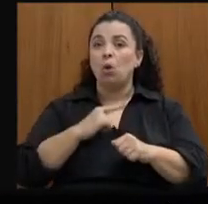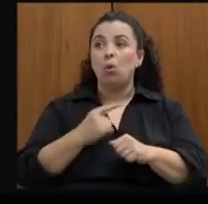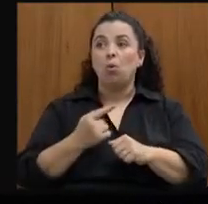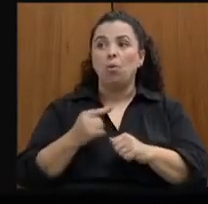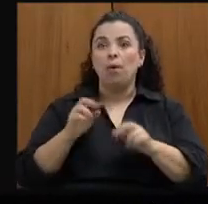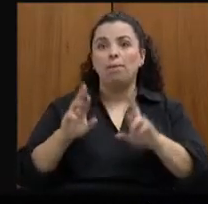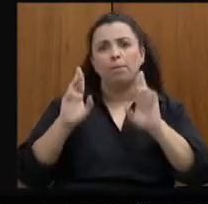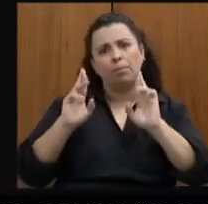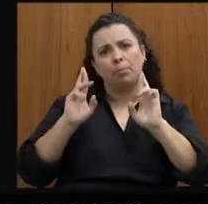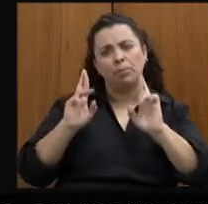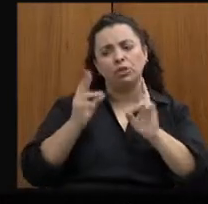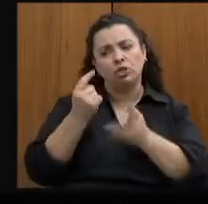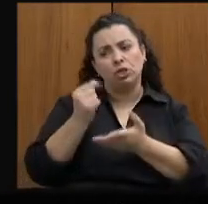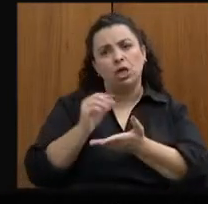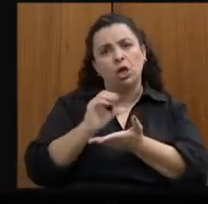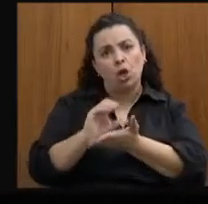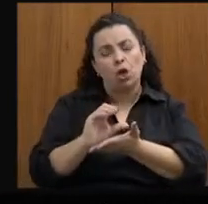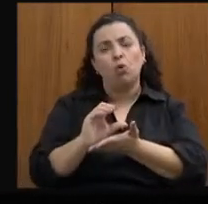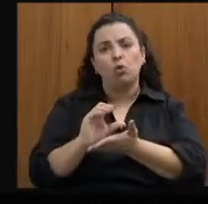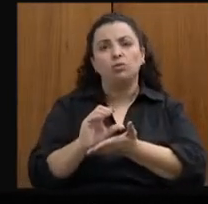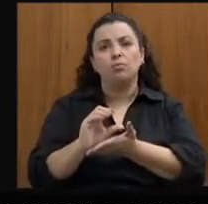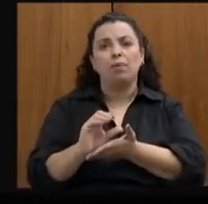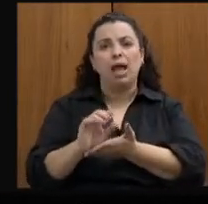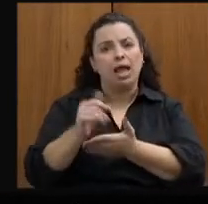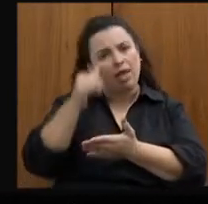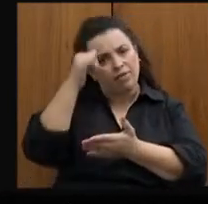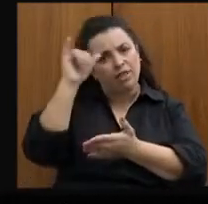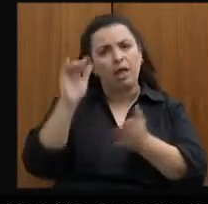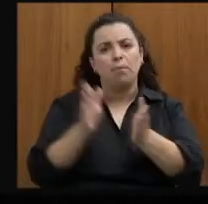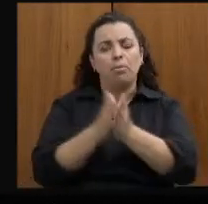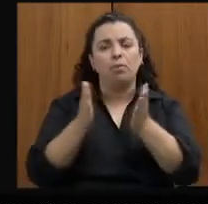mais vultosos para o combate à pobreza em Minas Gerais.